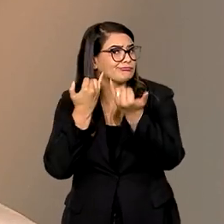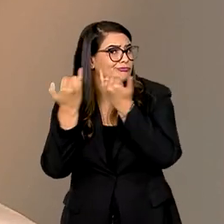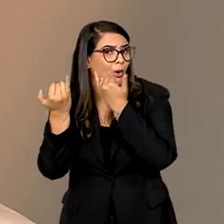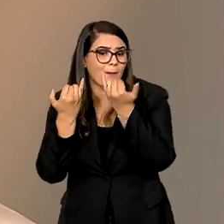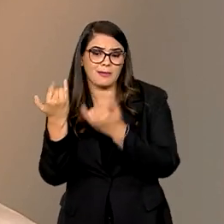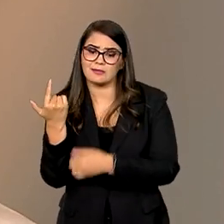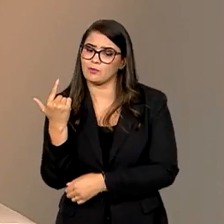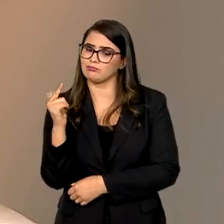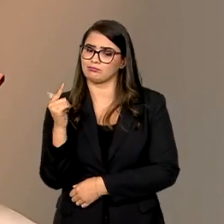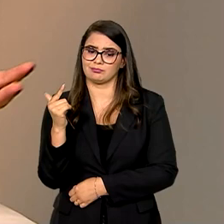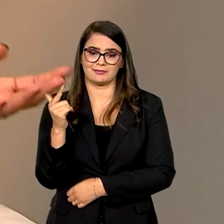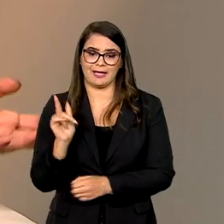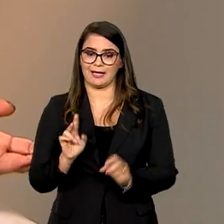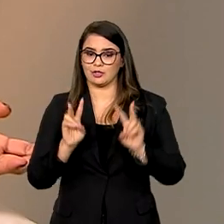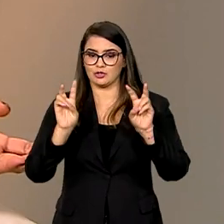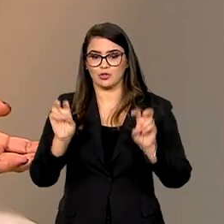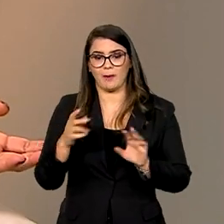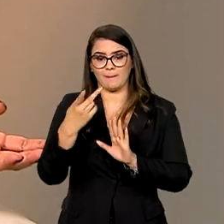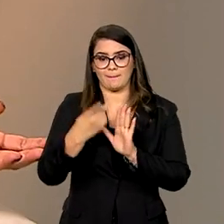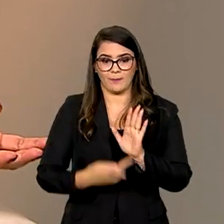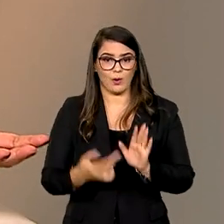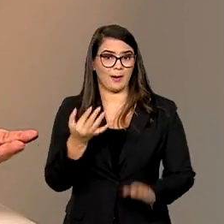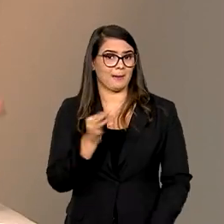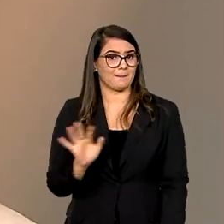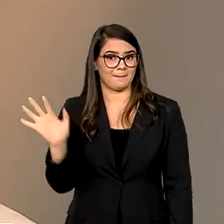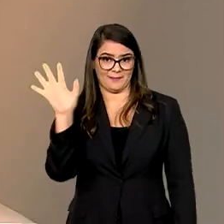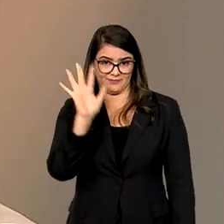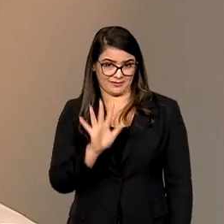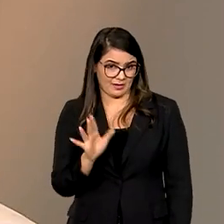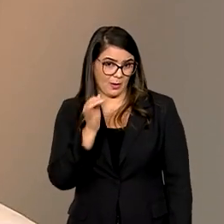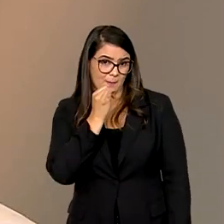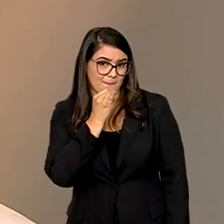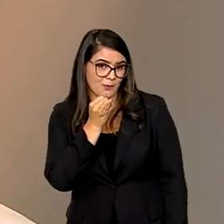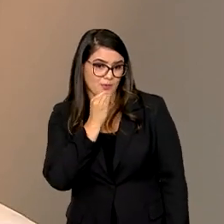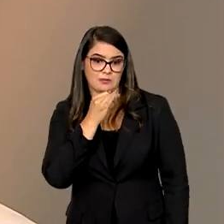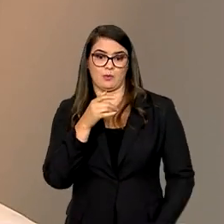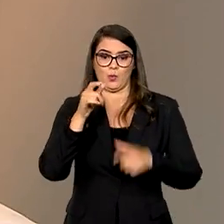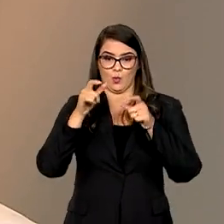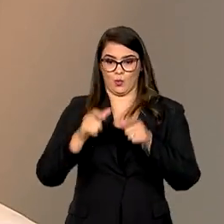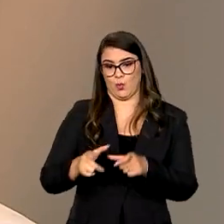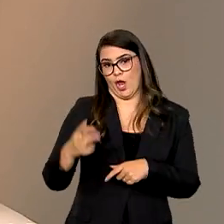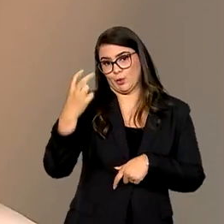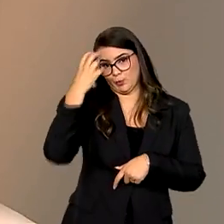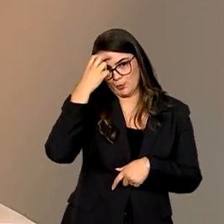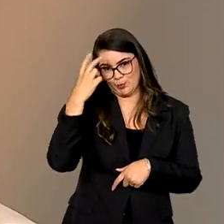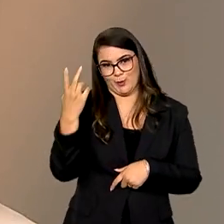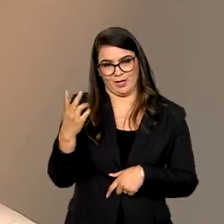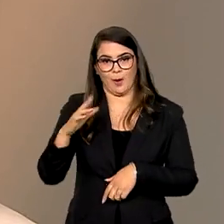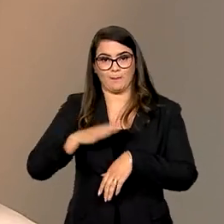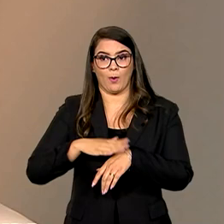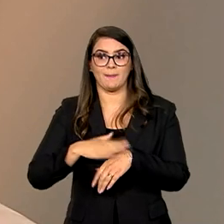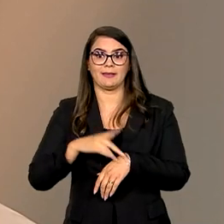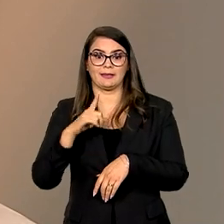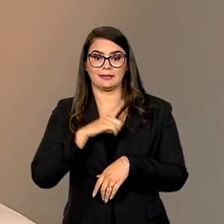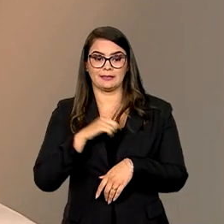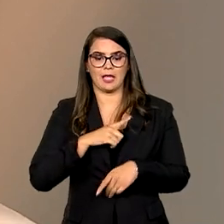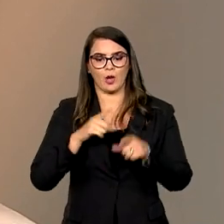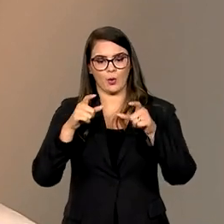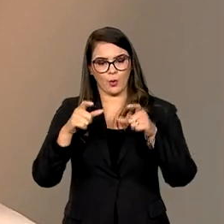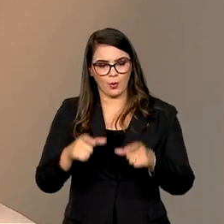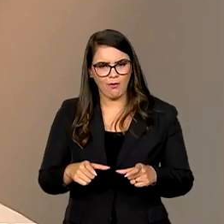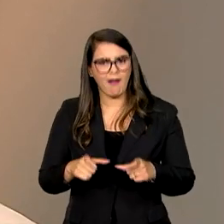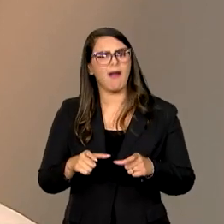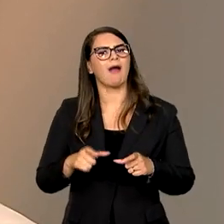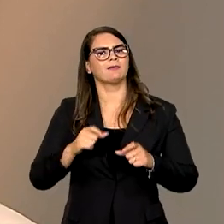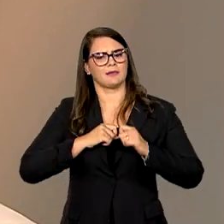informações sobre programas federais. Por exemplo, os pontos de cultura. Quando você tem um território que